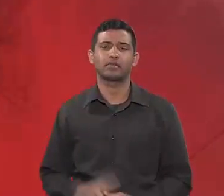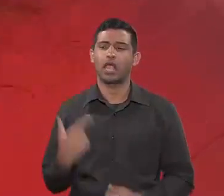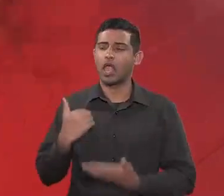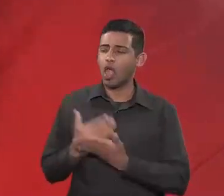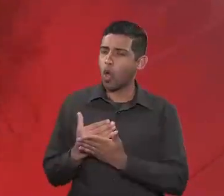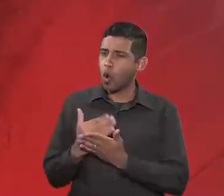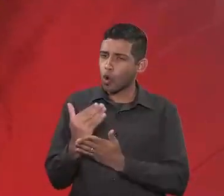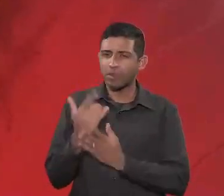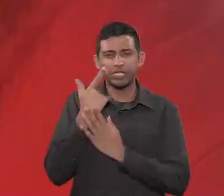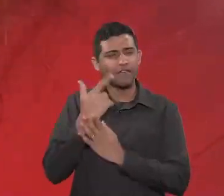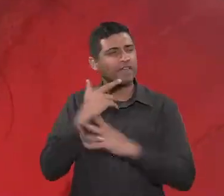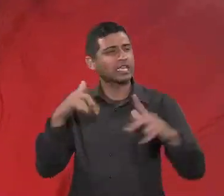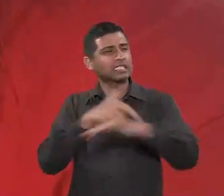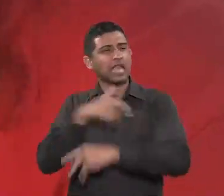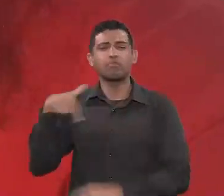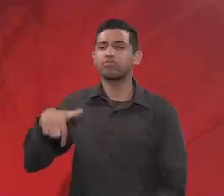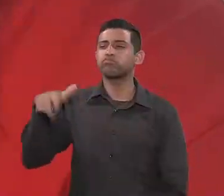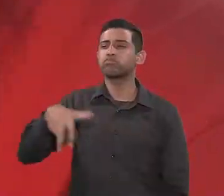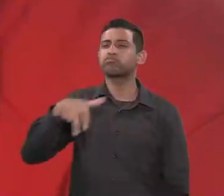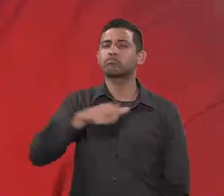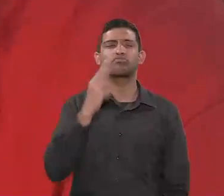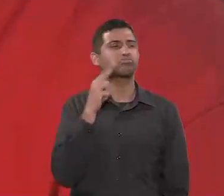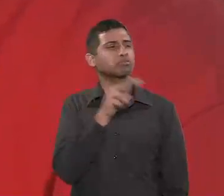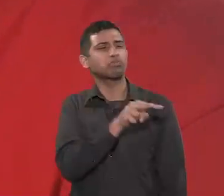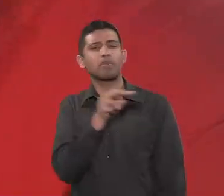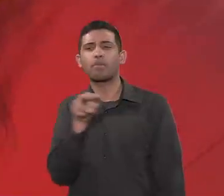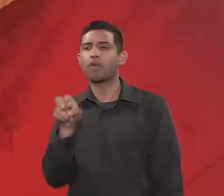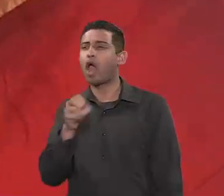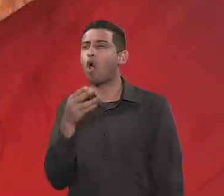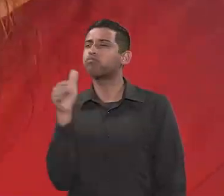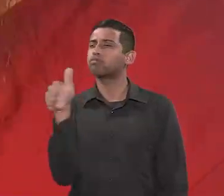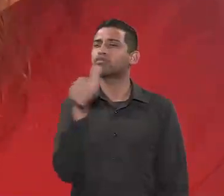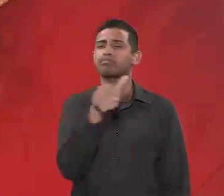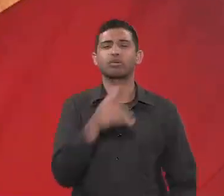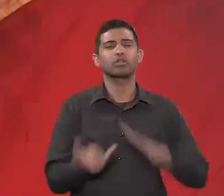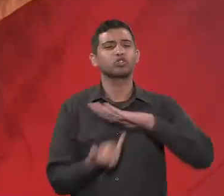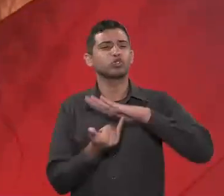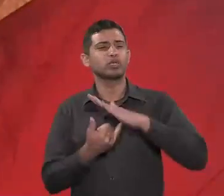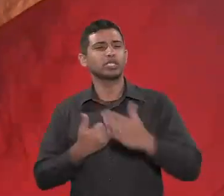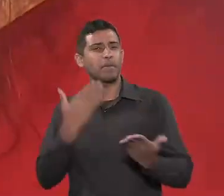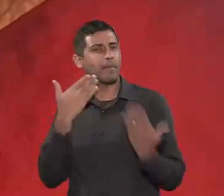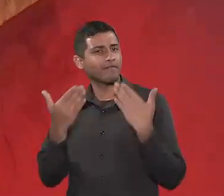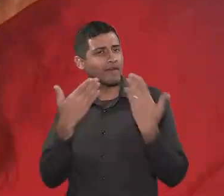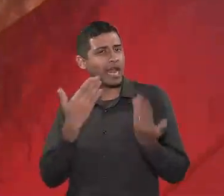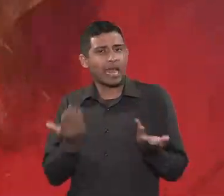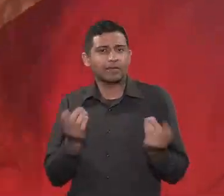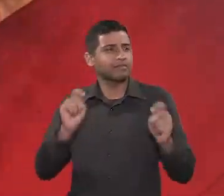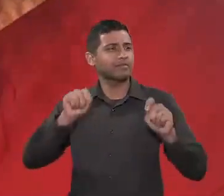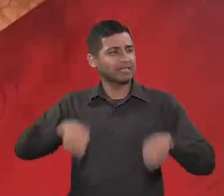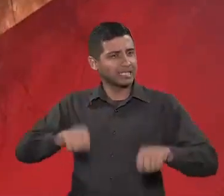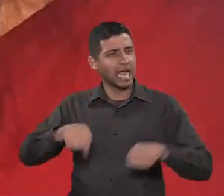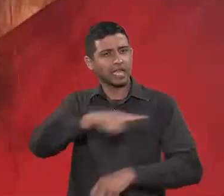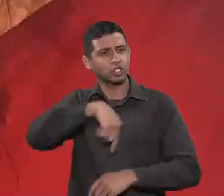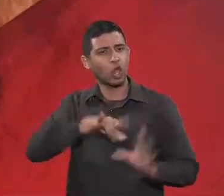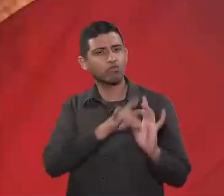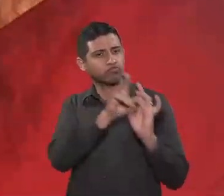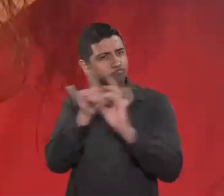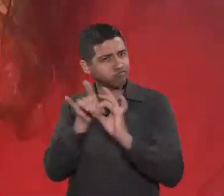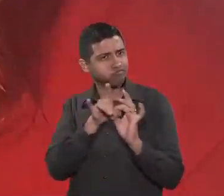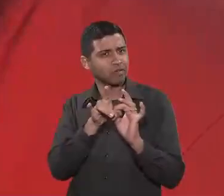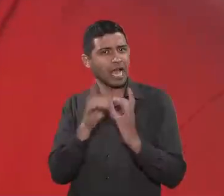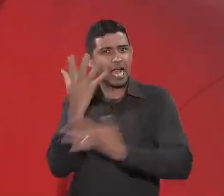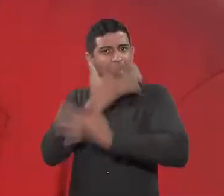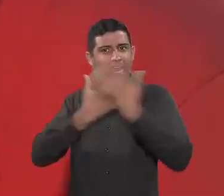andar na cidade, nas ruas aqui, ou ir nas instituições para falar sobre essa possibilidade de a gente estar cantando nas Olimpíadas no